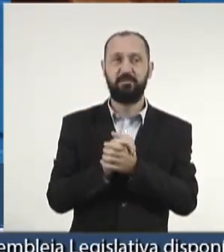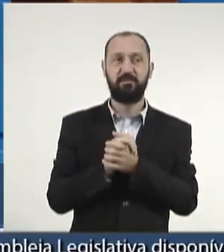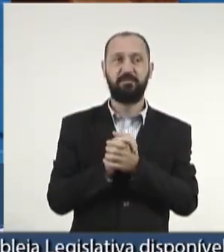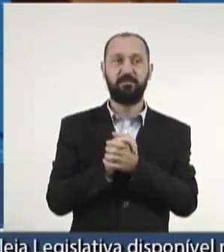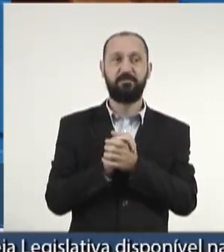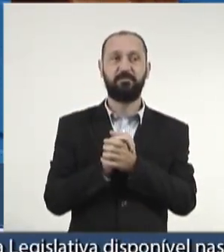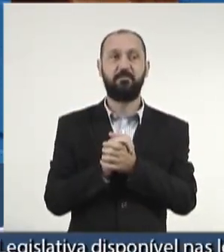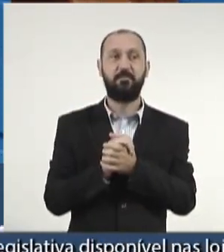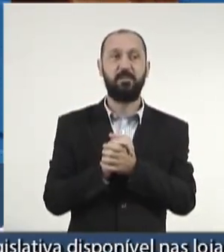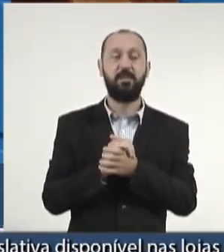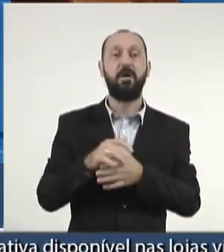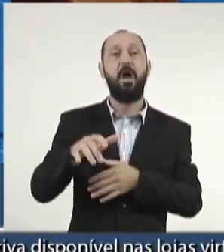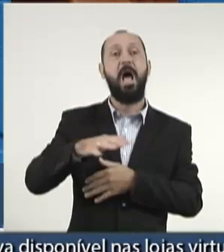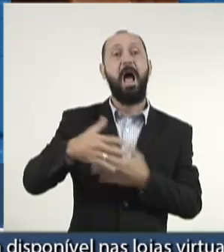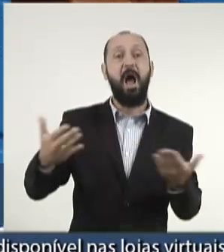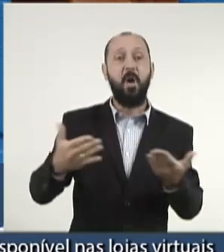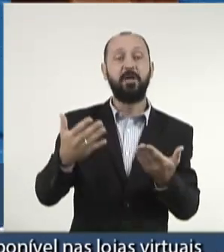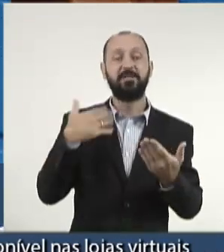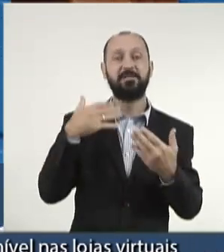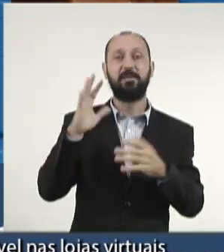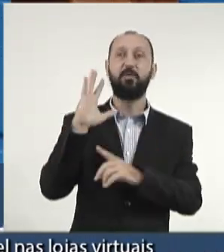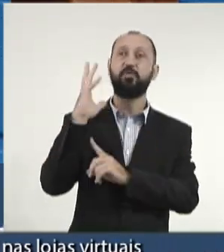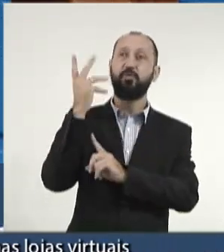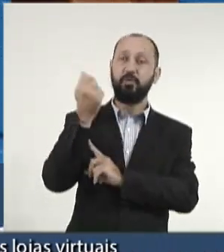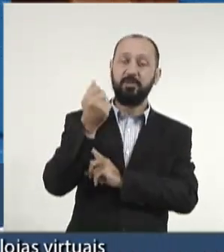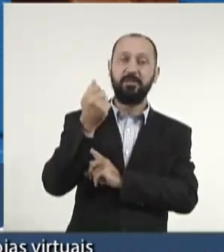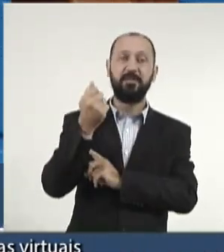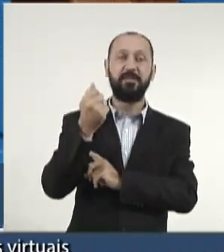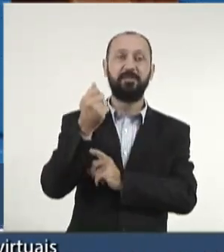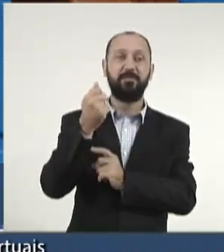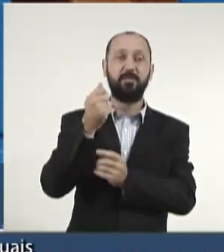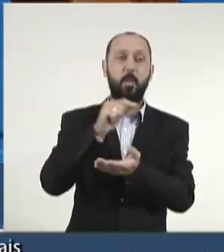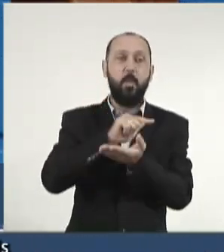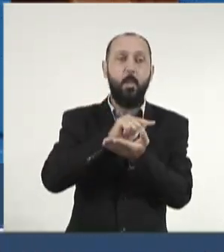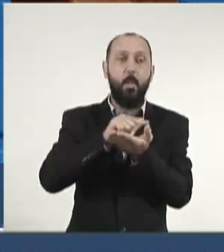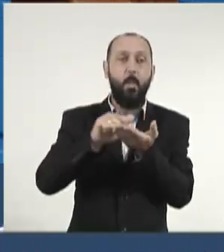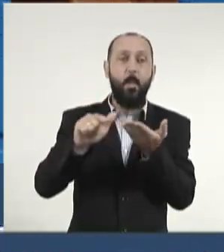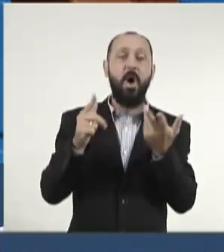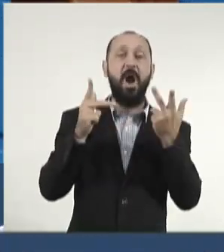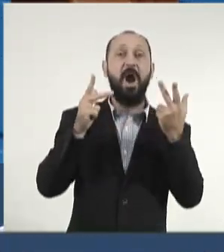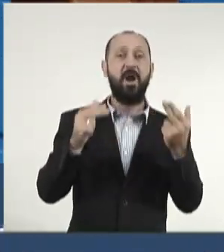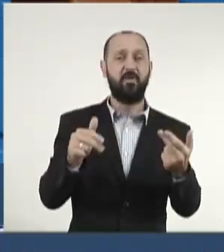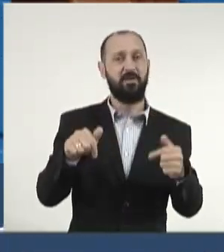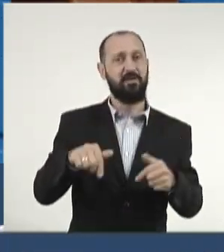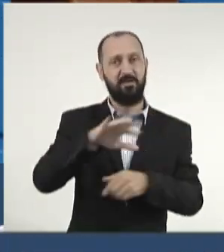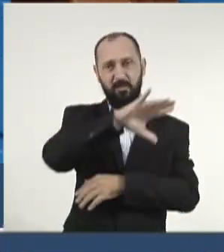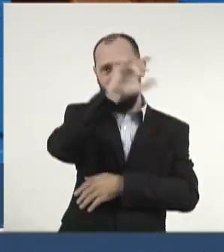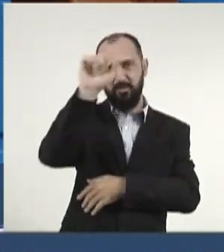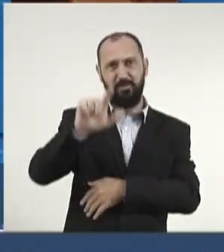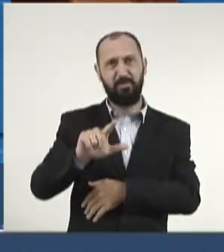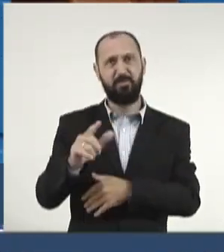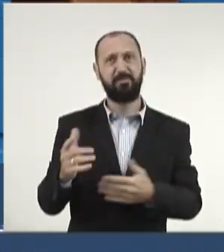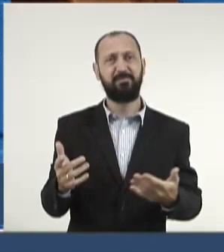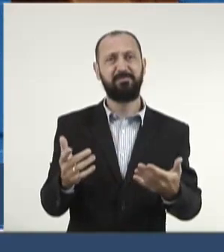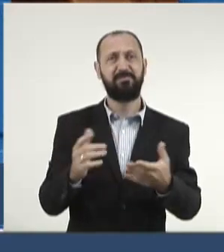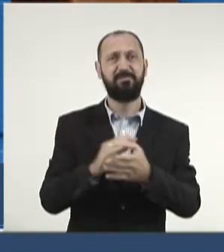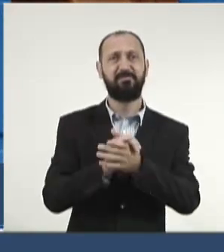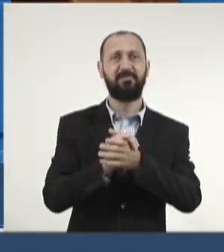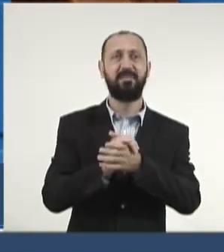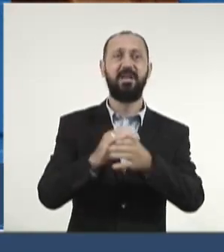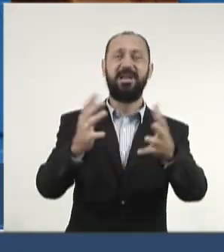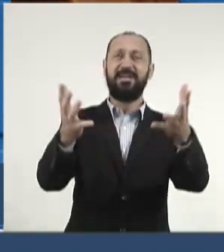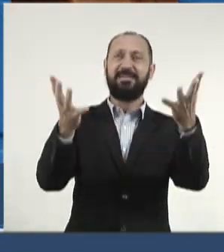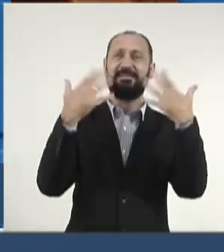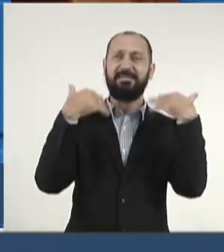neste clima de deserto que nós estamos vivendo aqui no estado de Mato Grosso do Sul, num